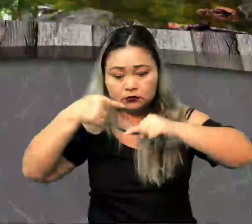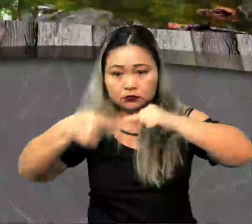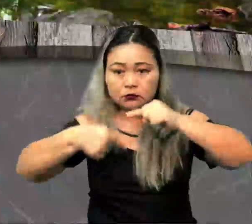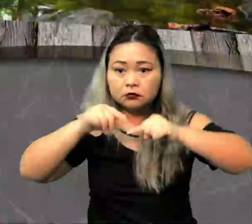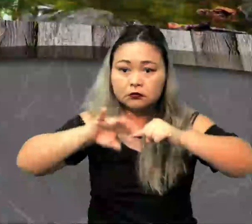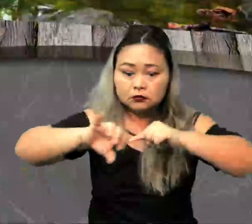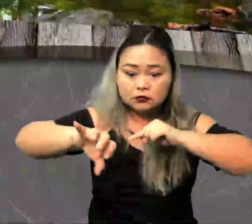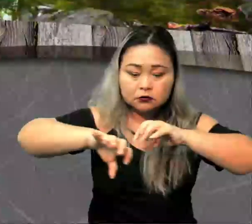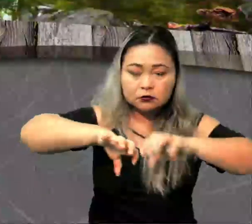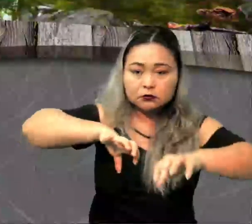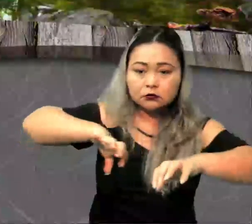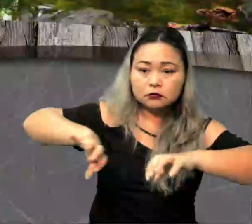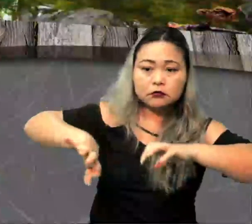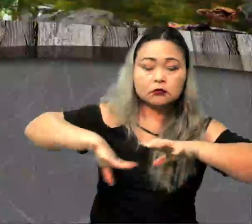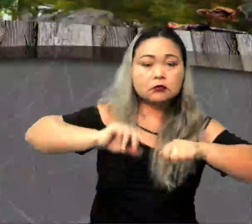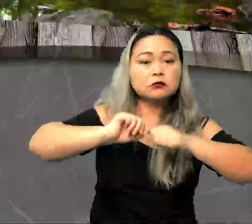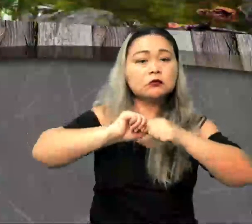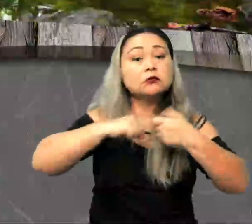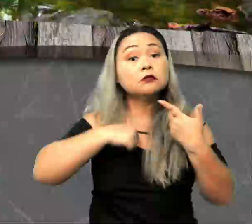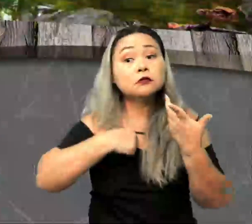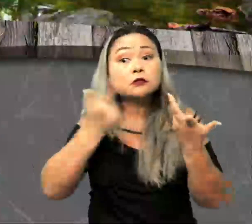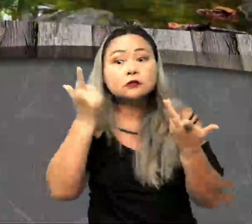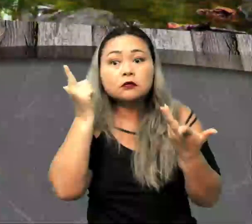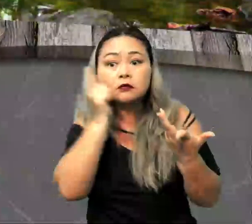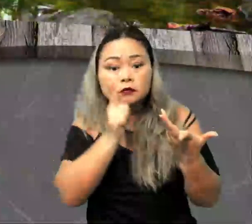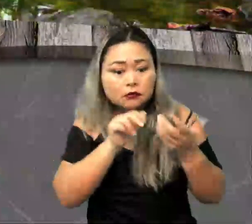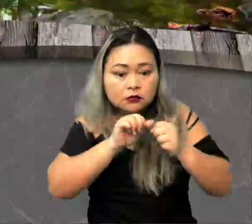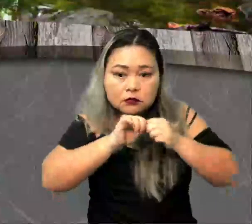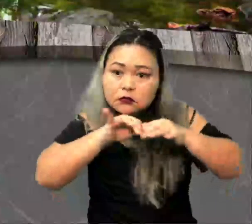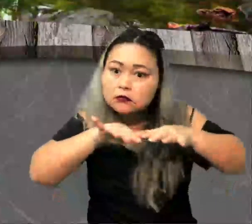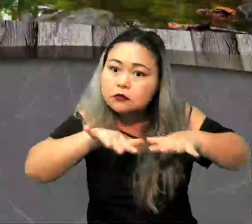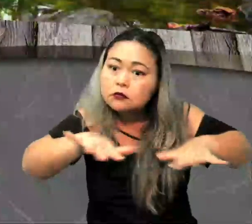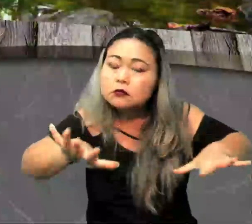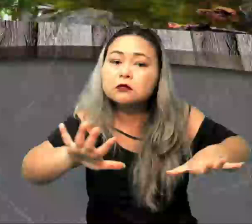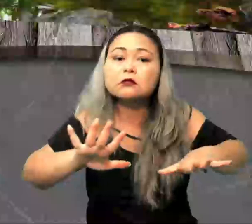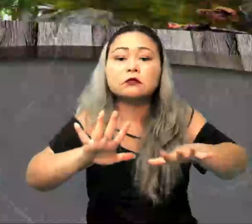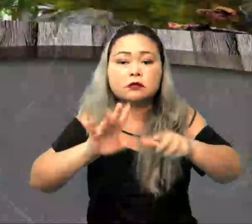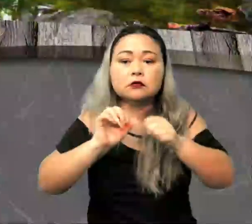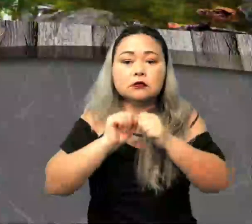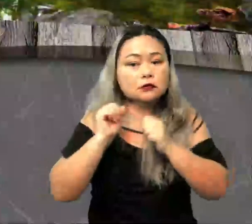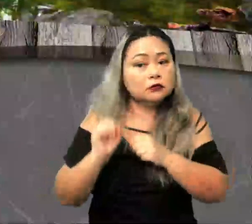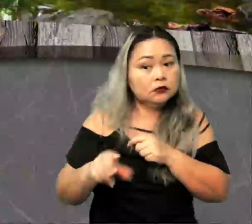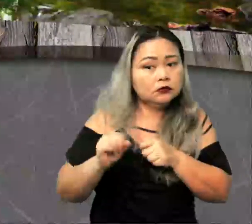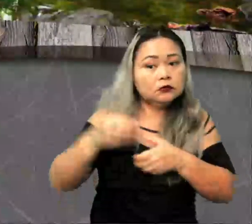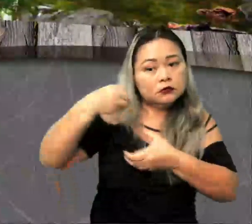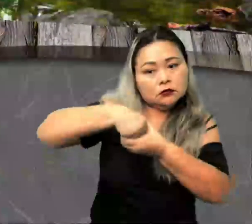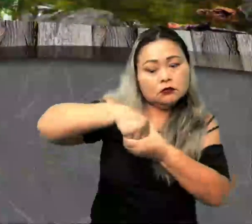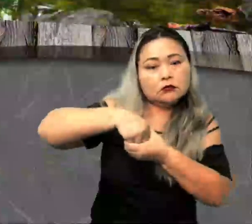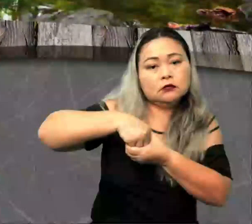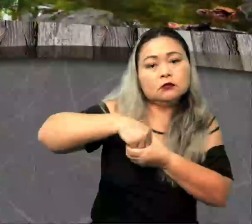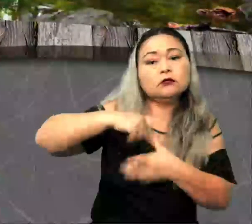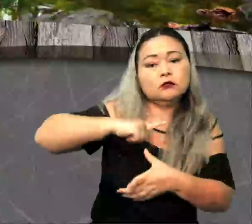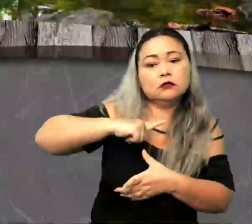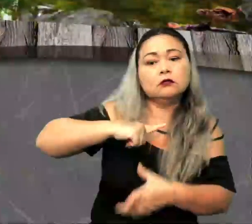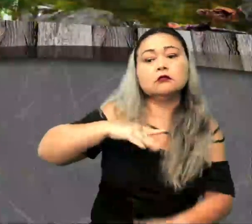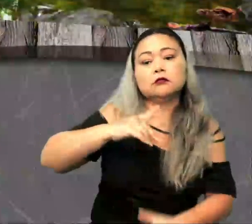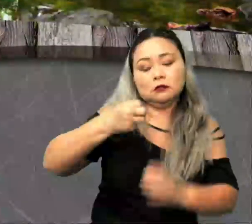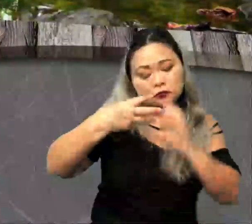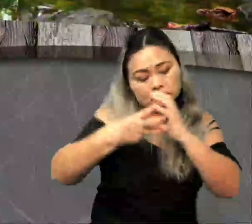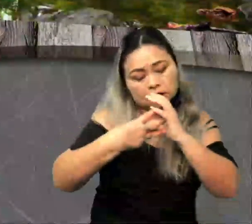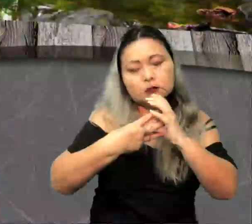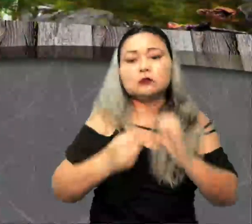de divisão, né, eles conseguem se proliferar dentro de um organismo que tem